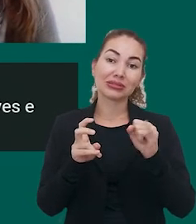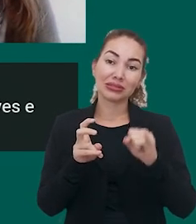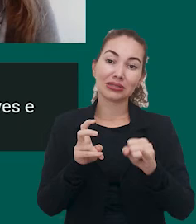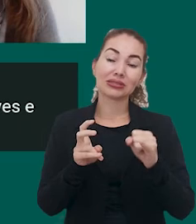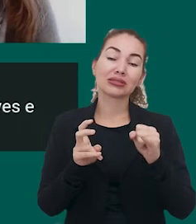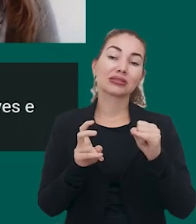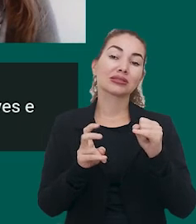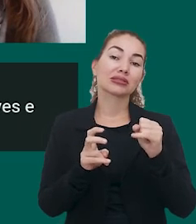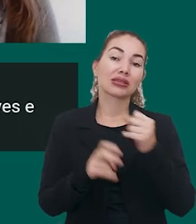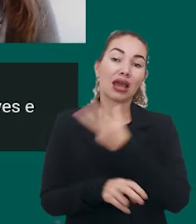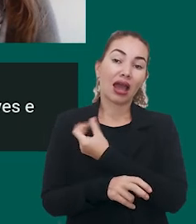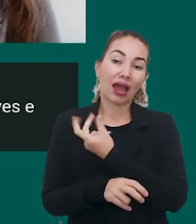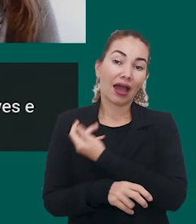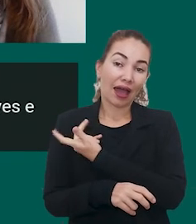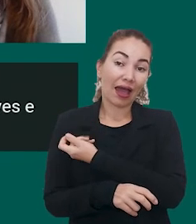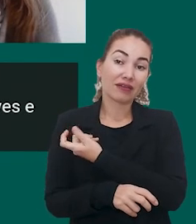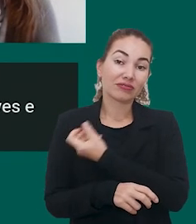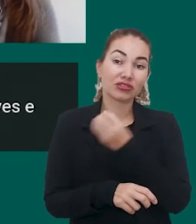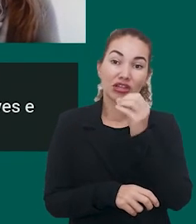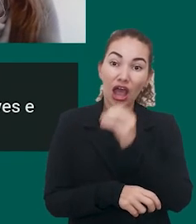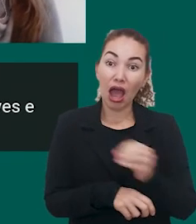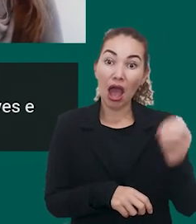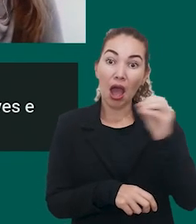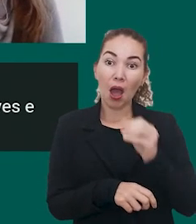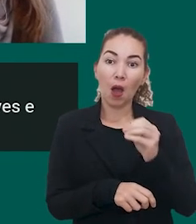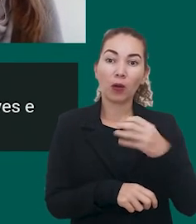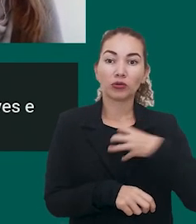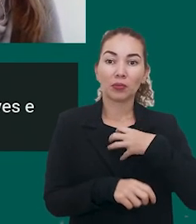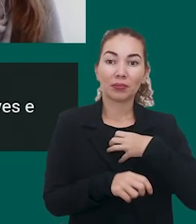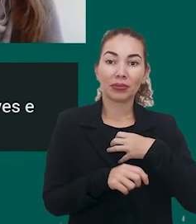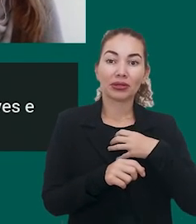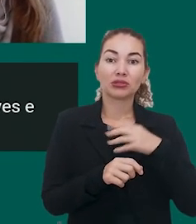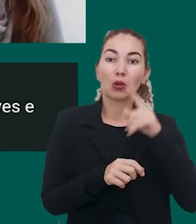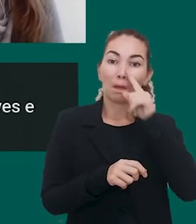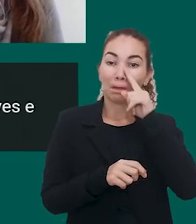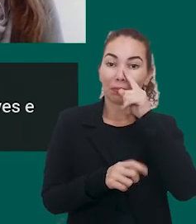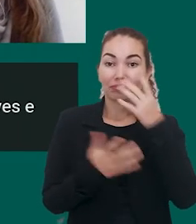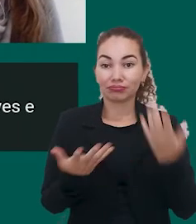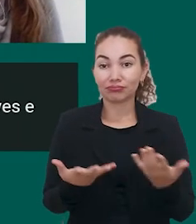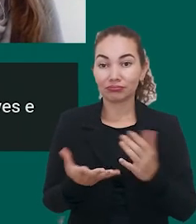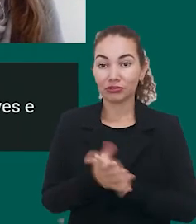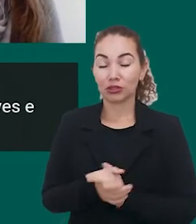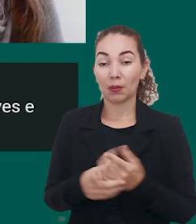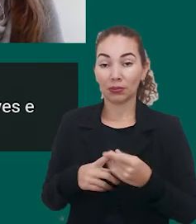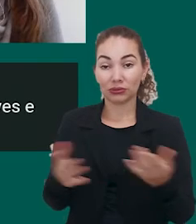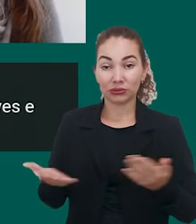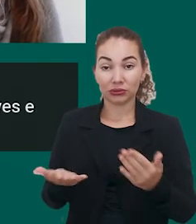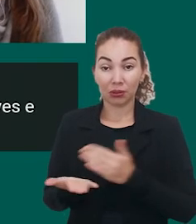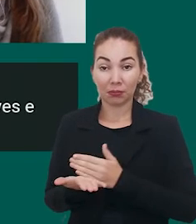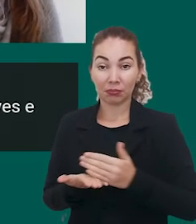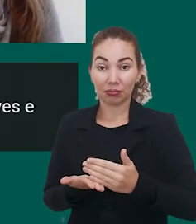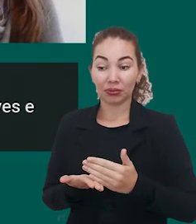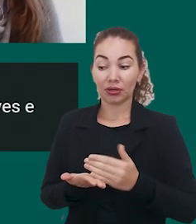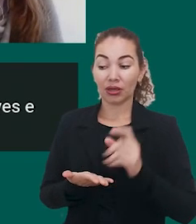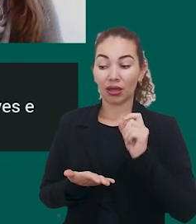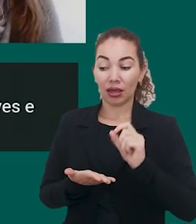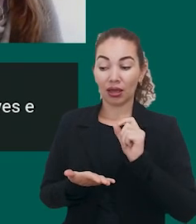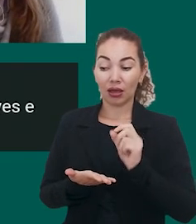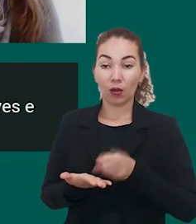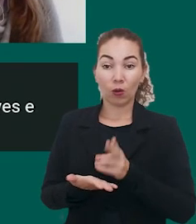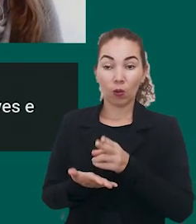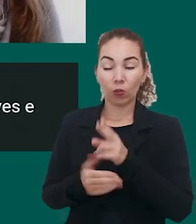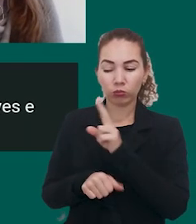muito eficaz para casos graves. Agora a gente está o que a gente chama de fase 4. Nos indivíduos que estão recebendo a vacina, os órgãos de vigilância